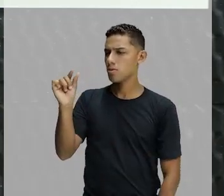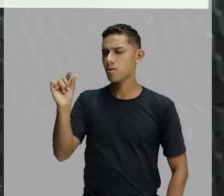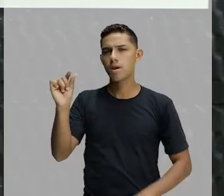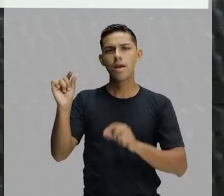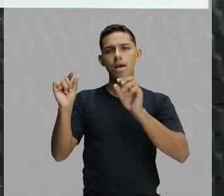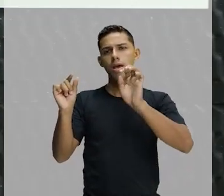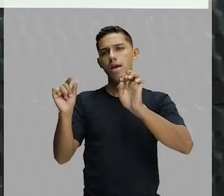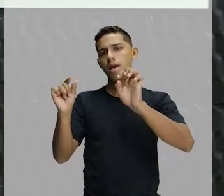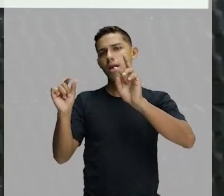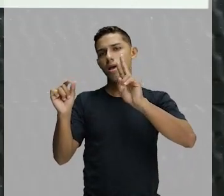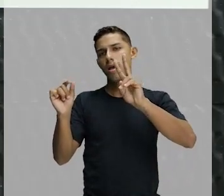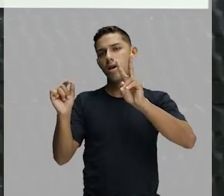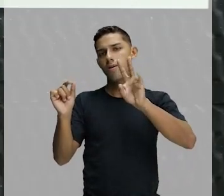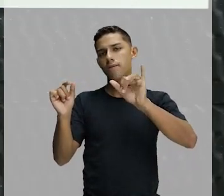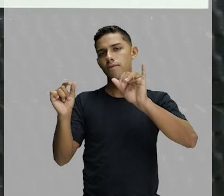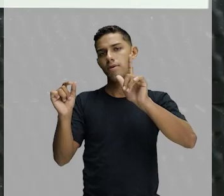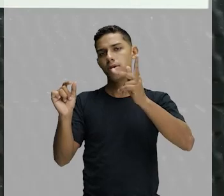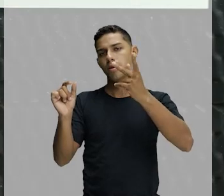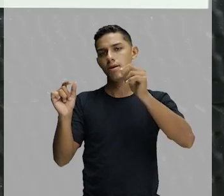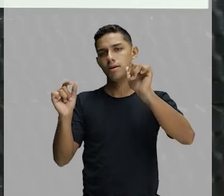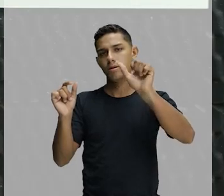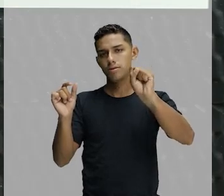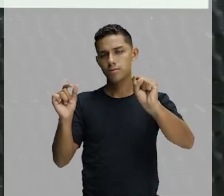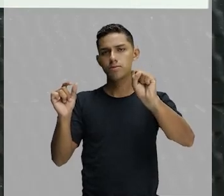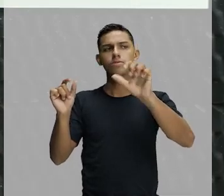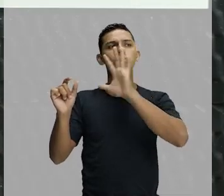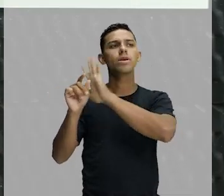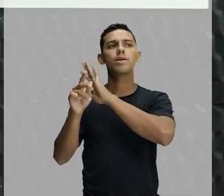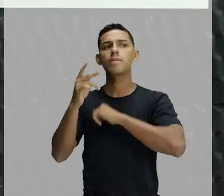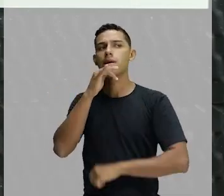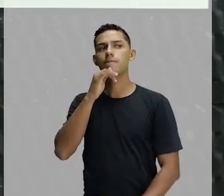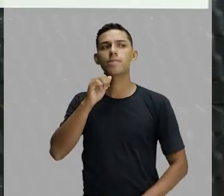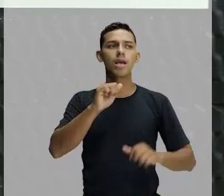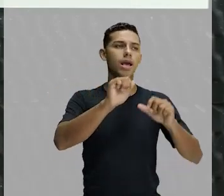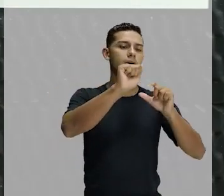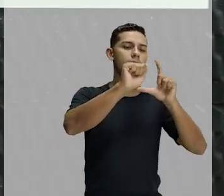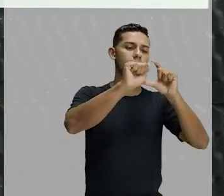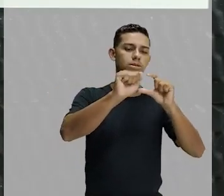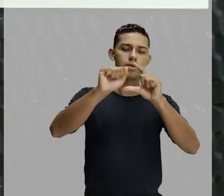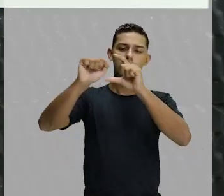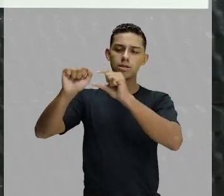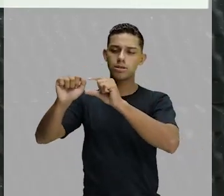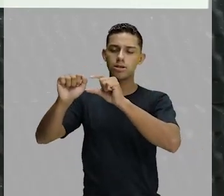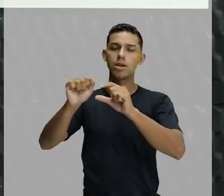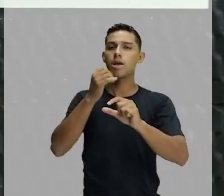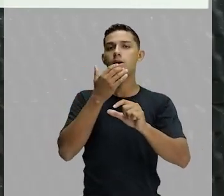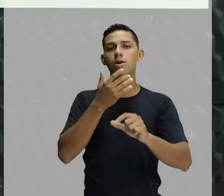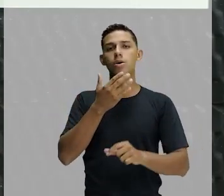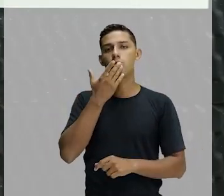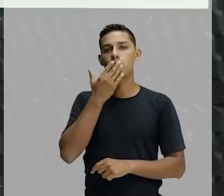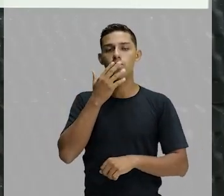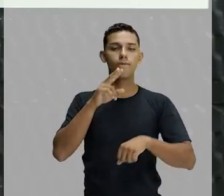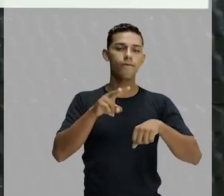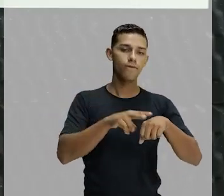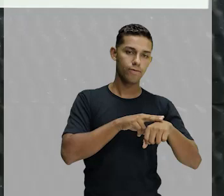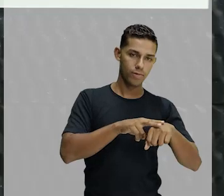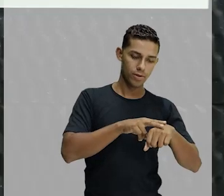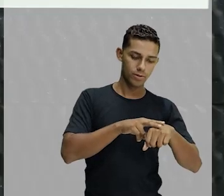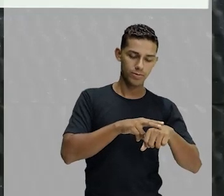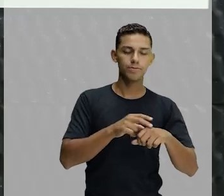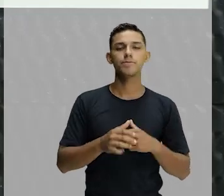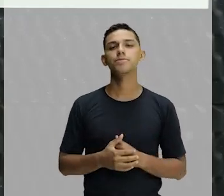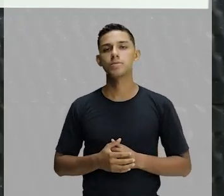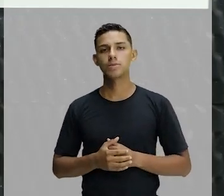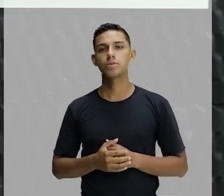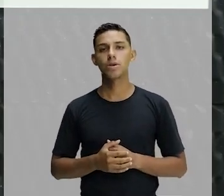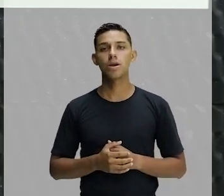elas estão assim, ó, azinho, azinho. O alelo recessivo ele só vai expressar sua característica quando ele está presente de